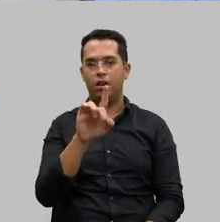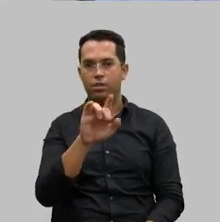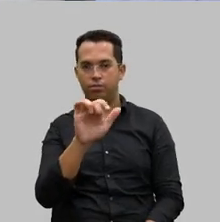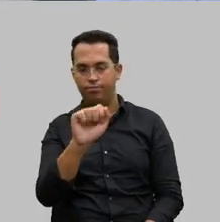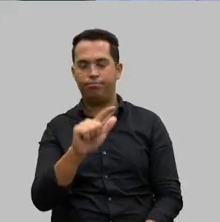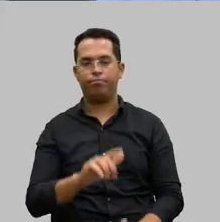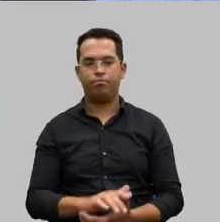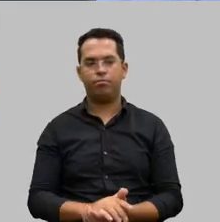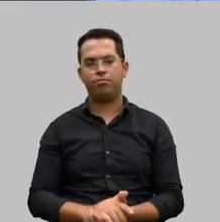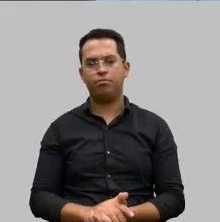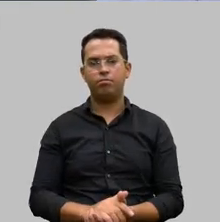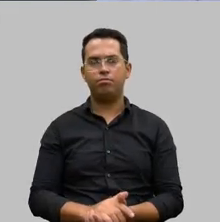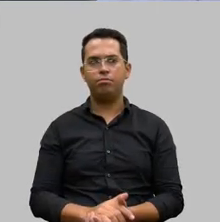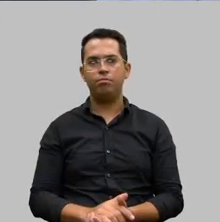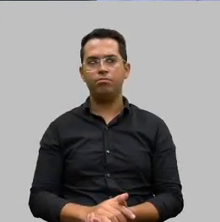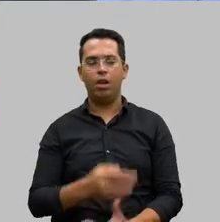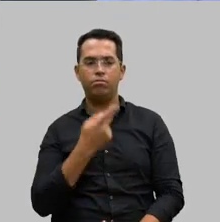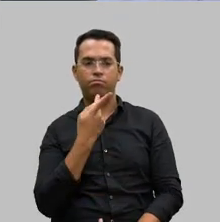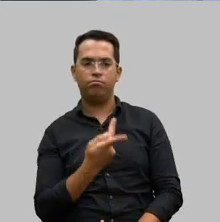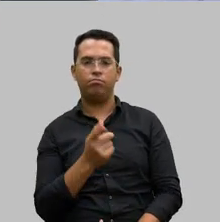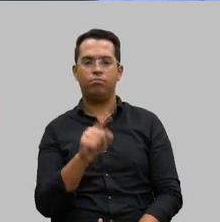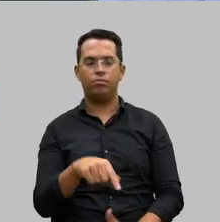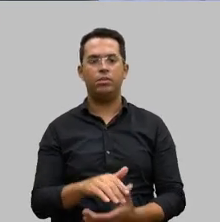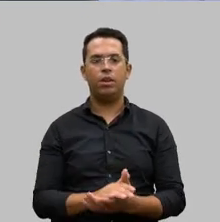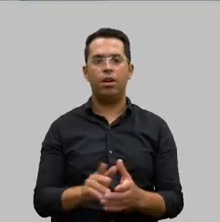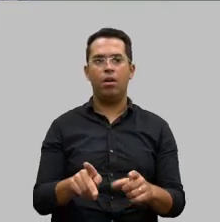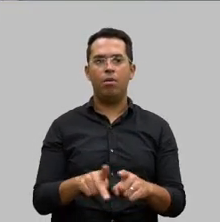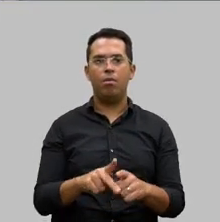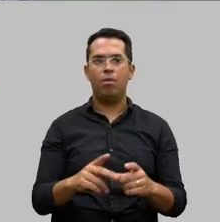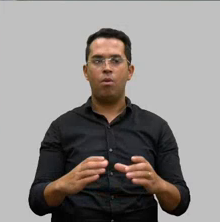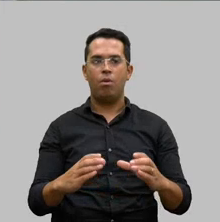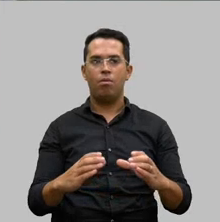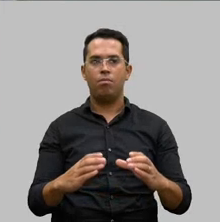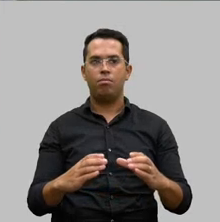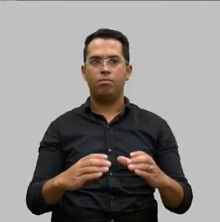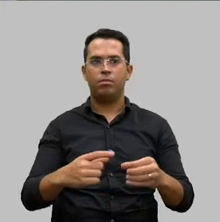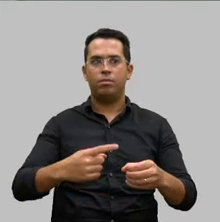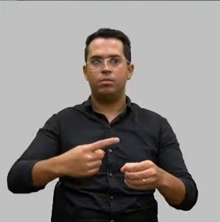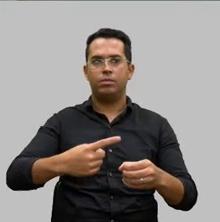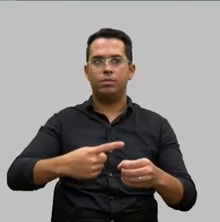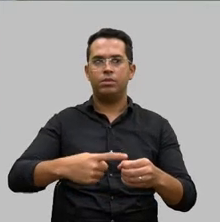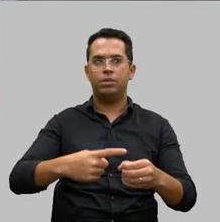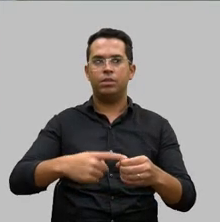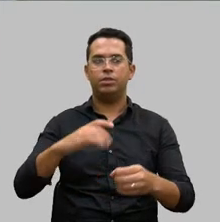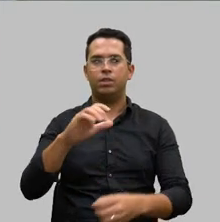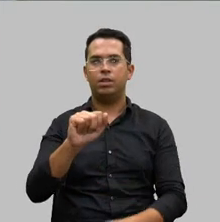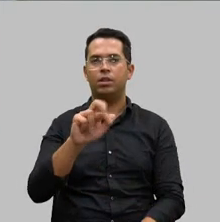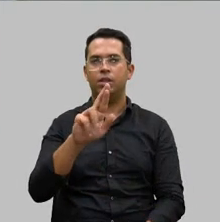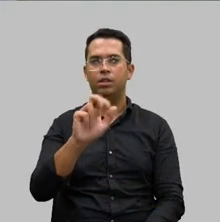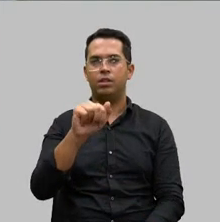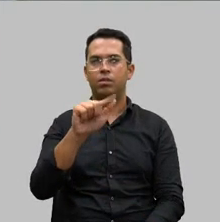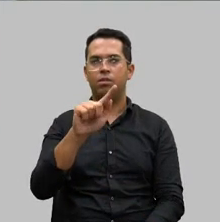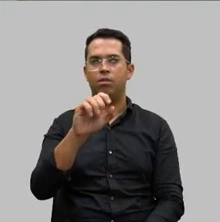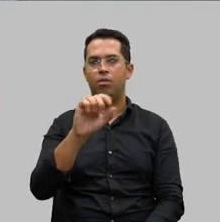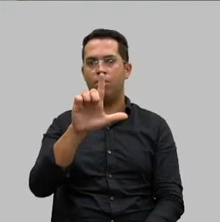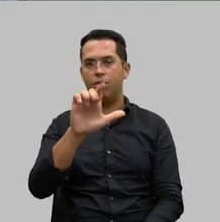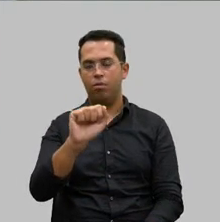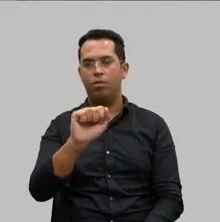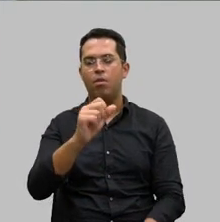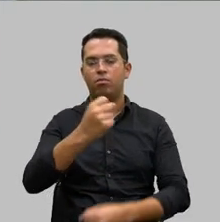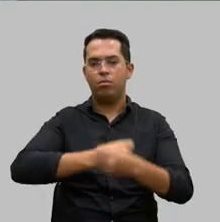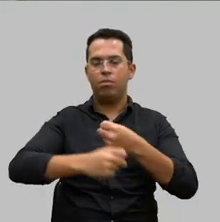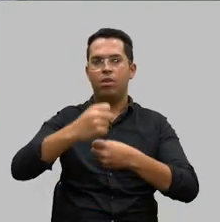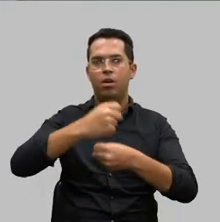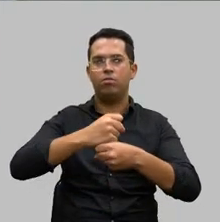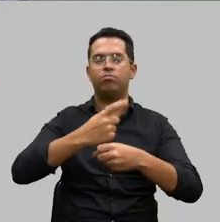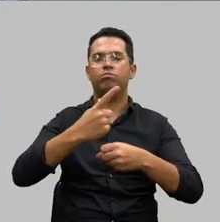ADE no no pronto socorro da Casa de Caridade do município de Carangola em Julho de 2023 presenciei idosos de 92